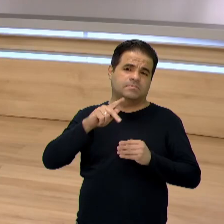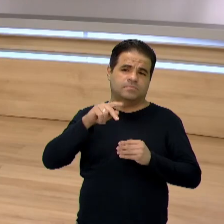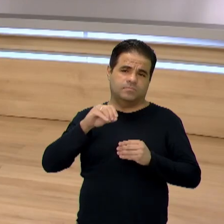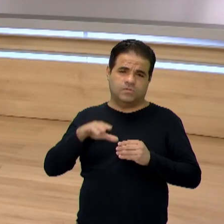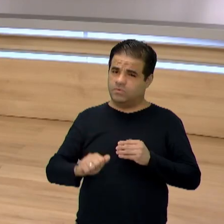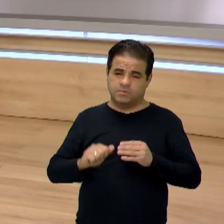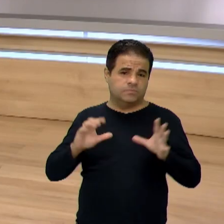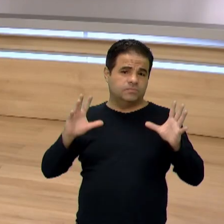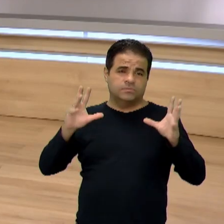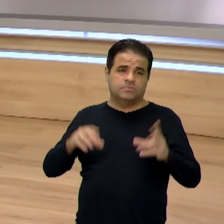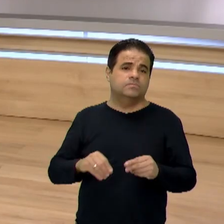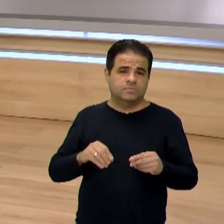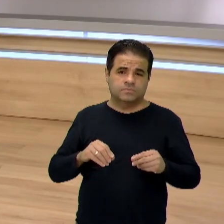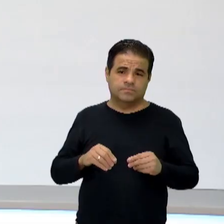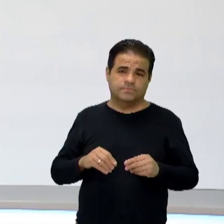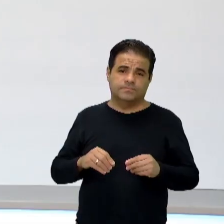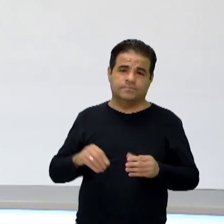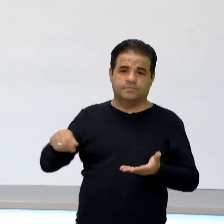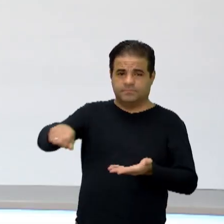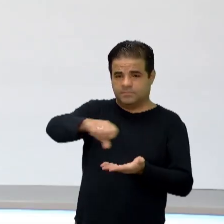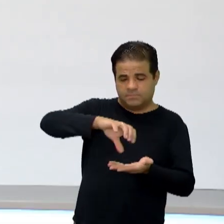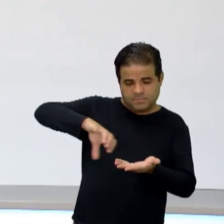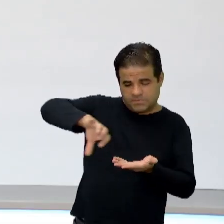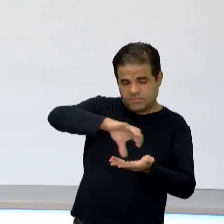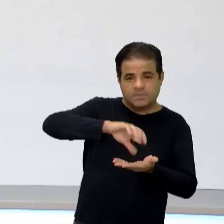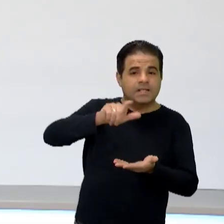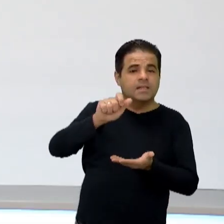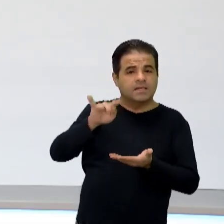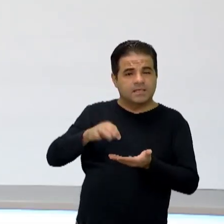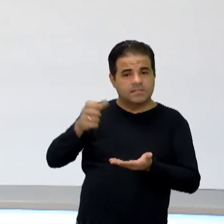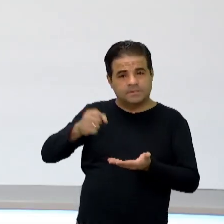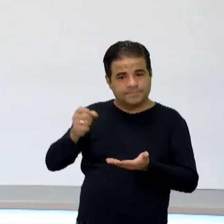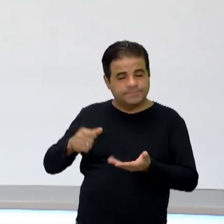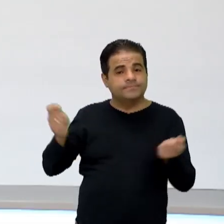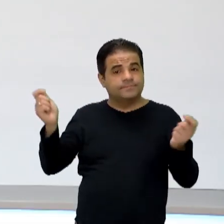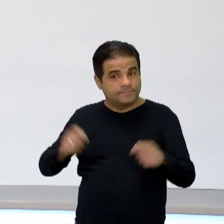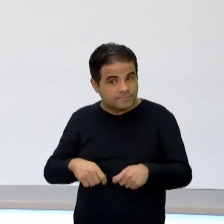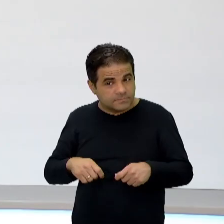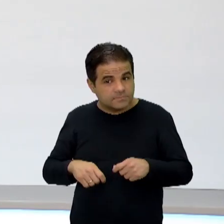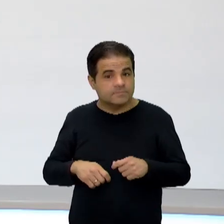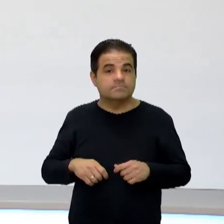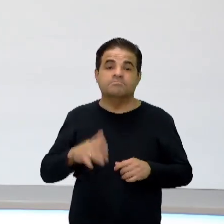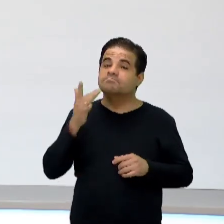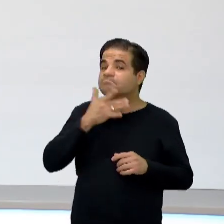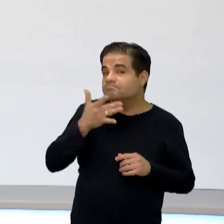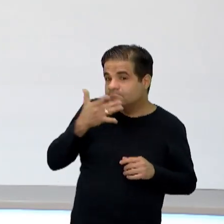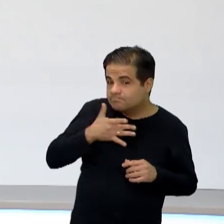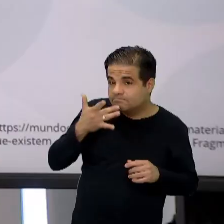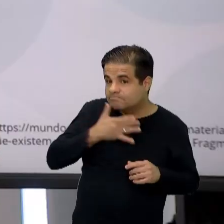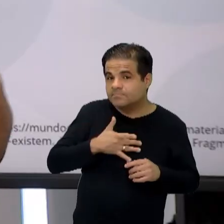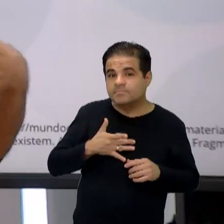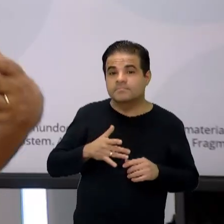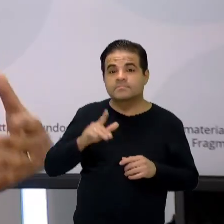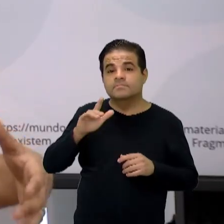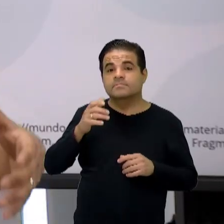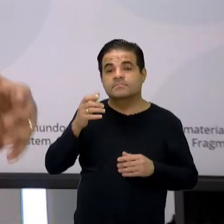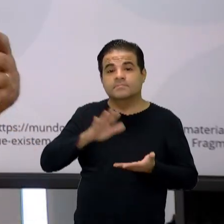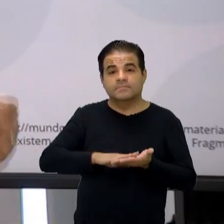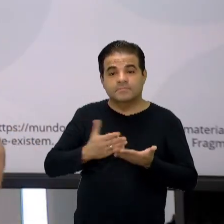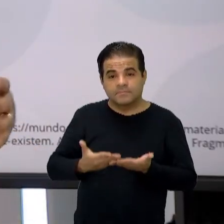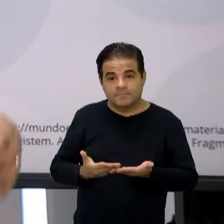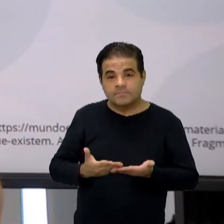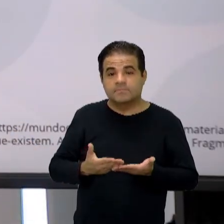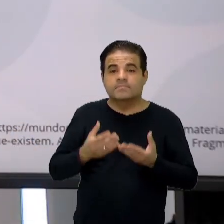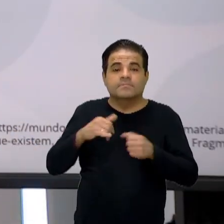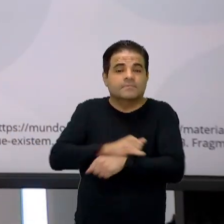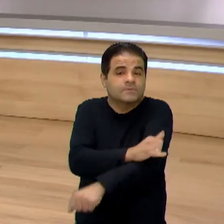porque assim, Tapioca virou a açaí comida... coloca leite condensado. Aham. E tapioca também pode colocar leite condensado. Mas então a tapioca não pode pôr leite condensado, porque senão ela fica